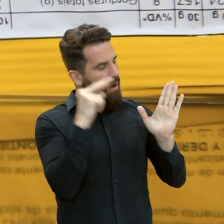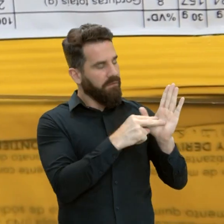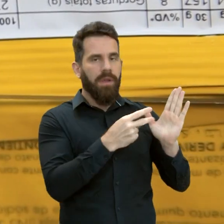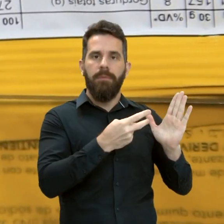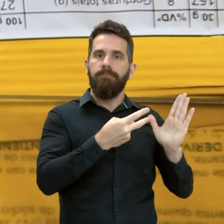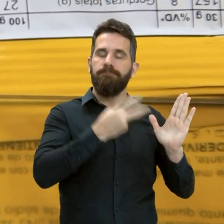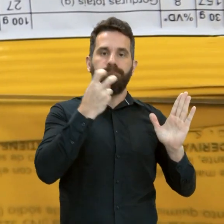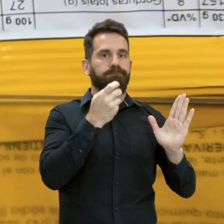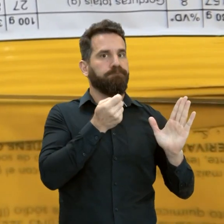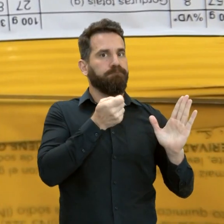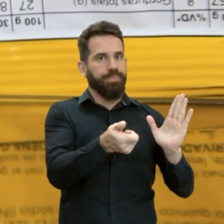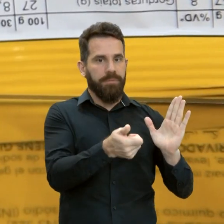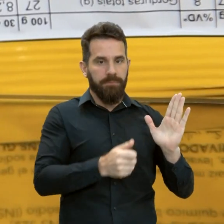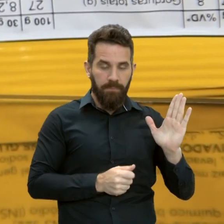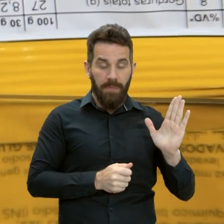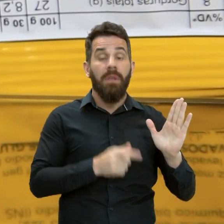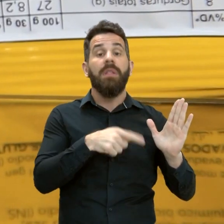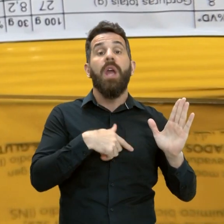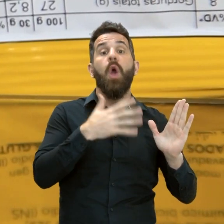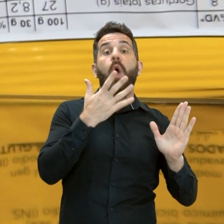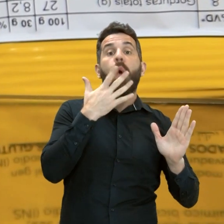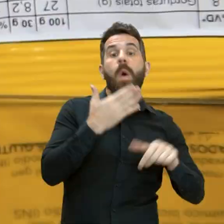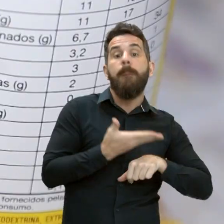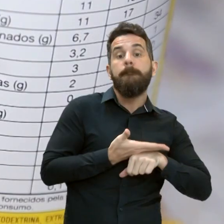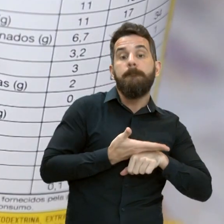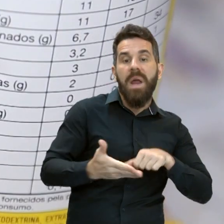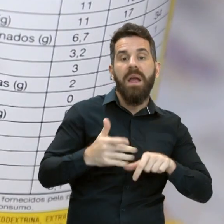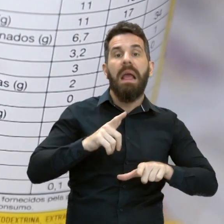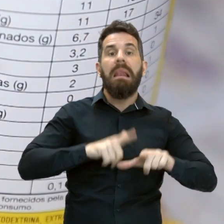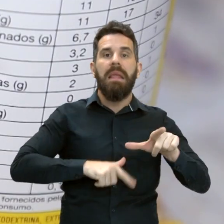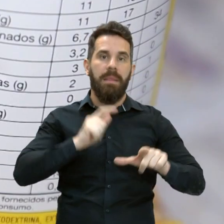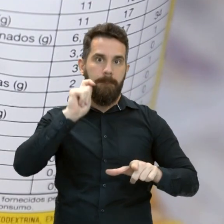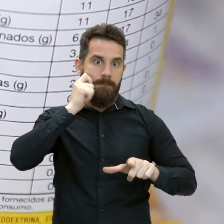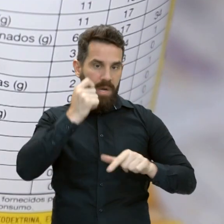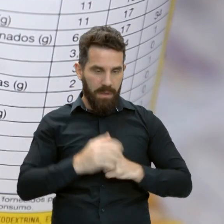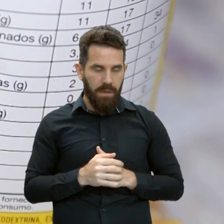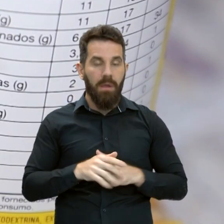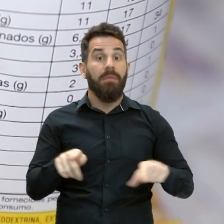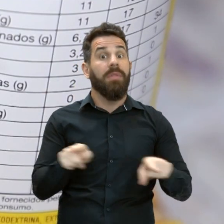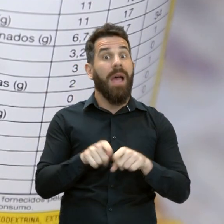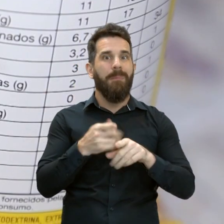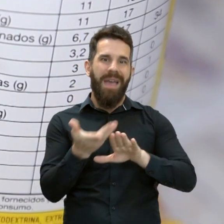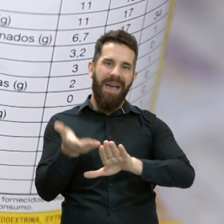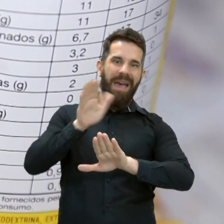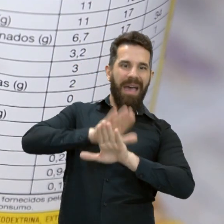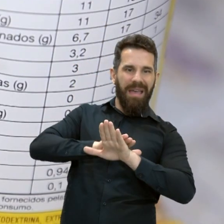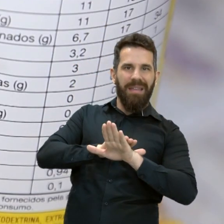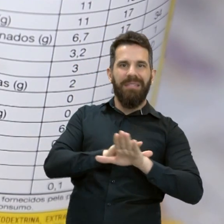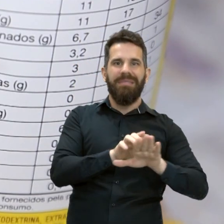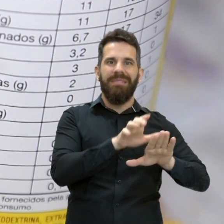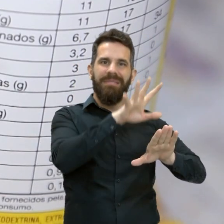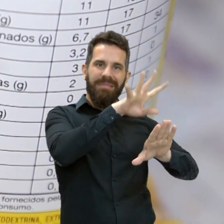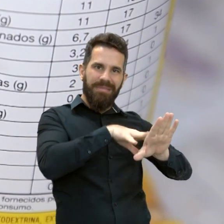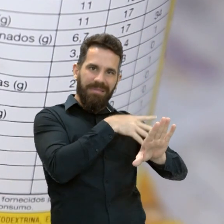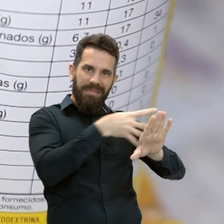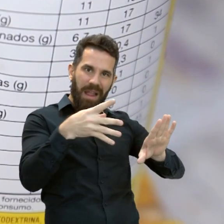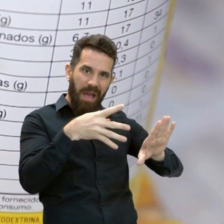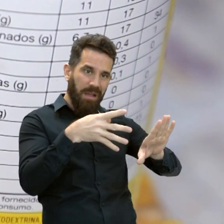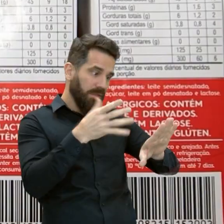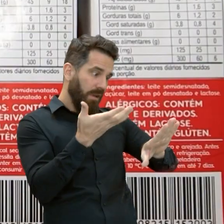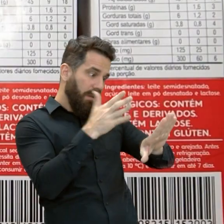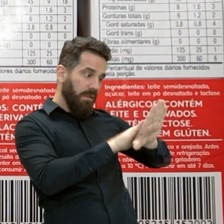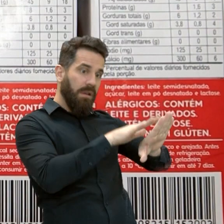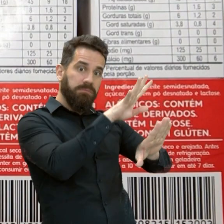Esse aviso vem todo em cor branca com letras em cor preta. Outra mudança foi na tabela nutricional, que fica na parte de trás das